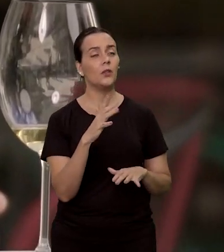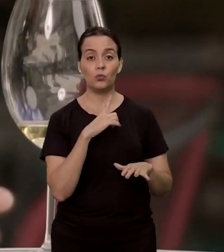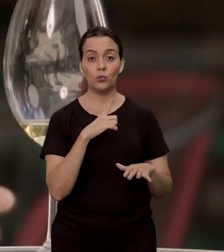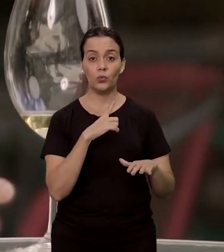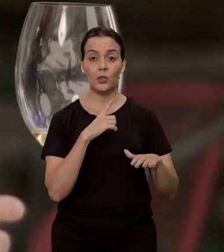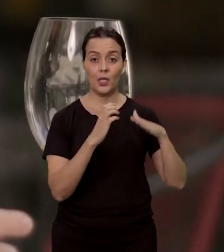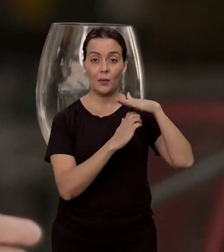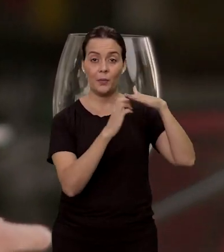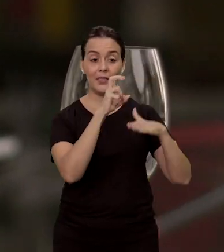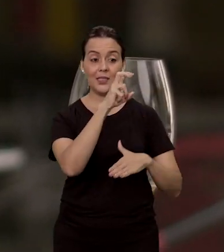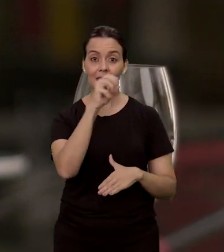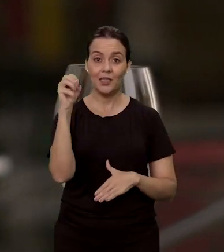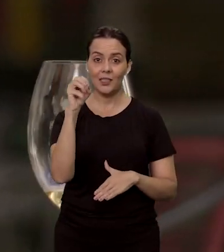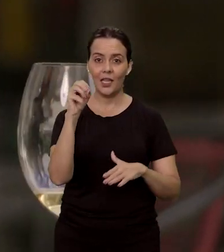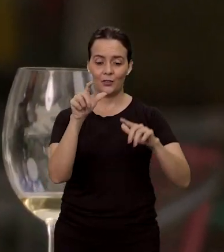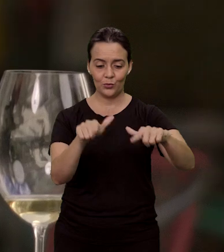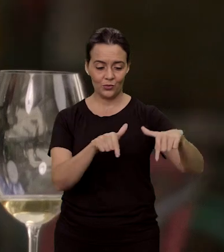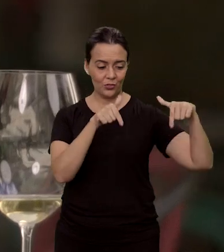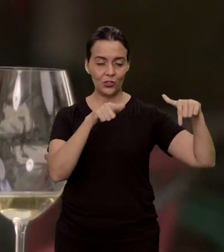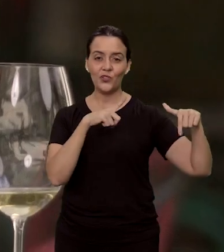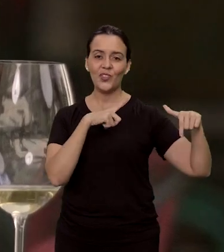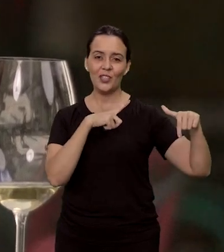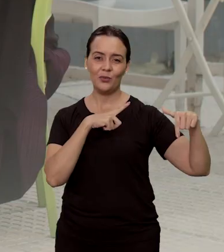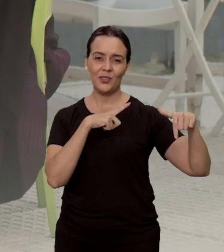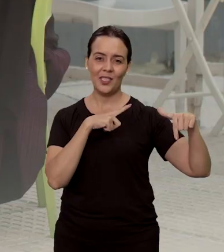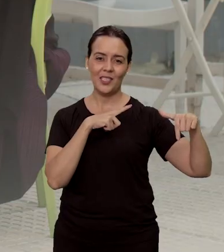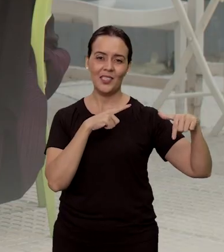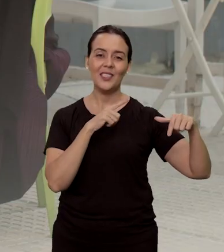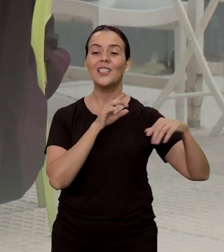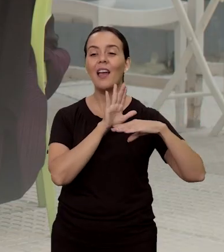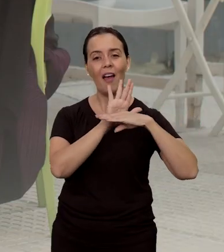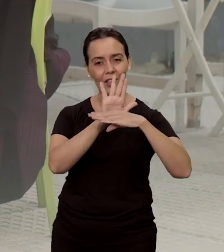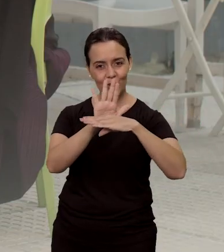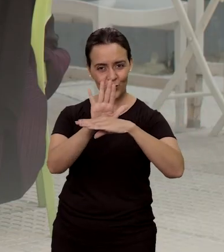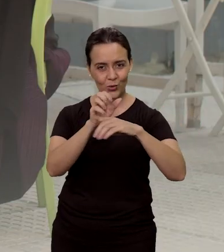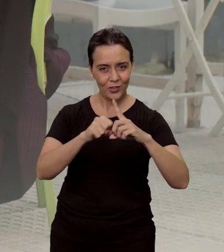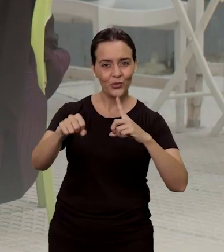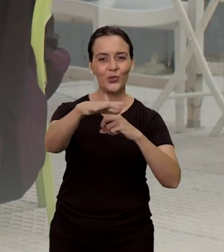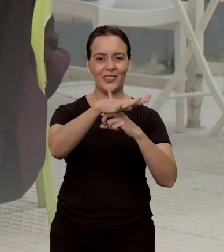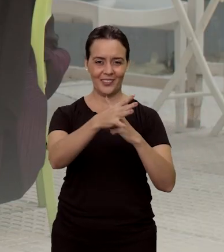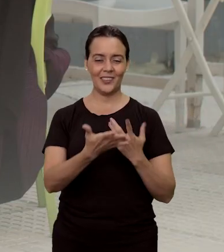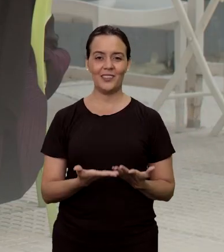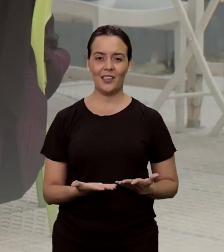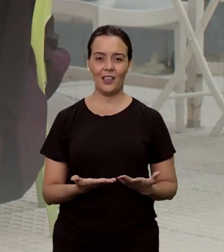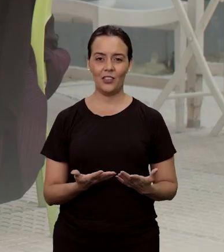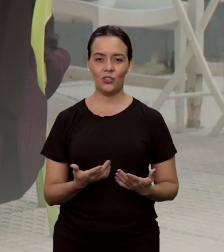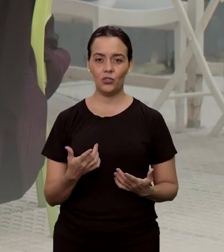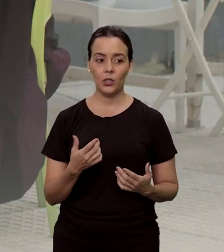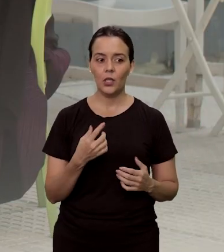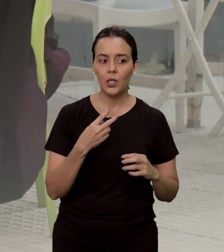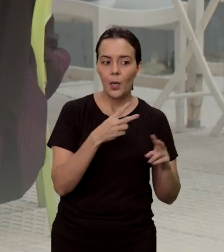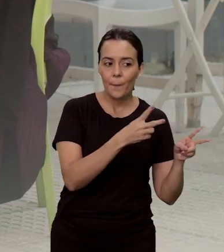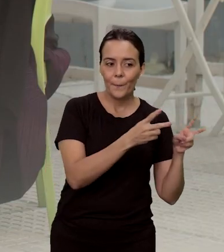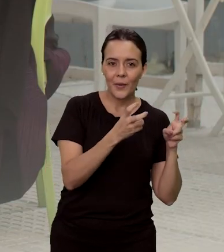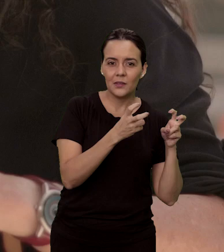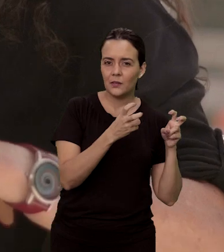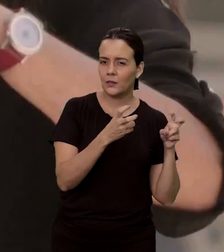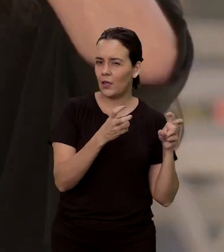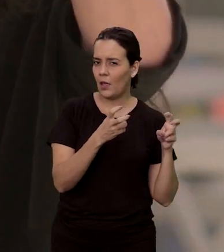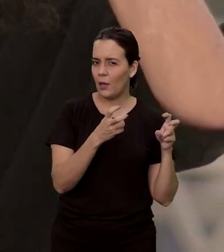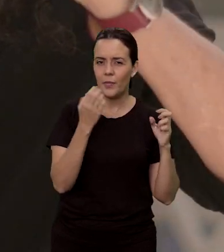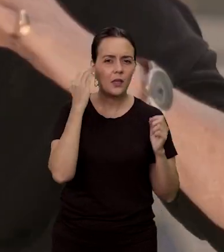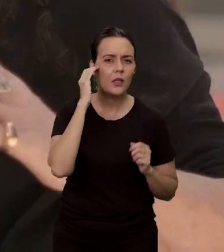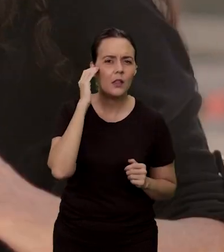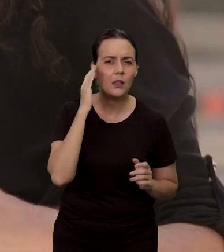Brasil certificadas, que são empresas de impacto positivo, que de alguma forma têm uma outra visão do que é ter sucesso.